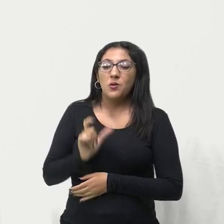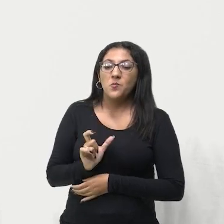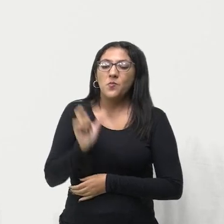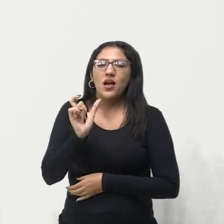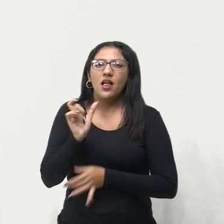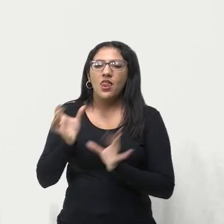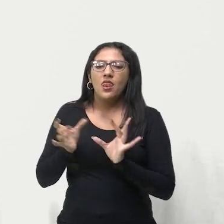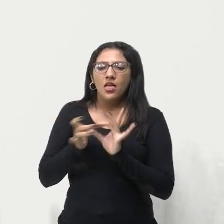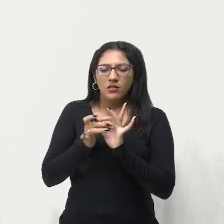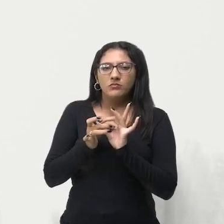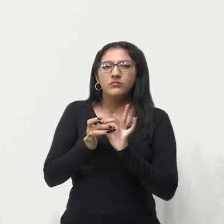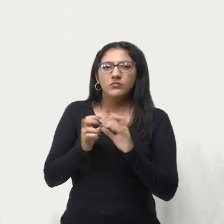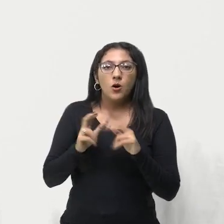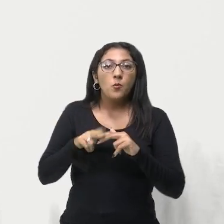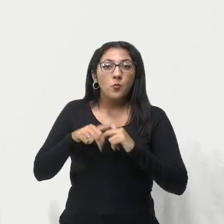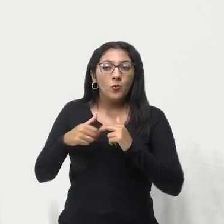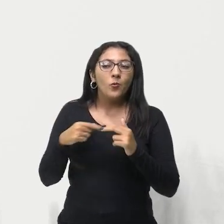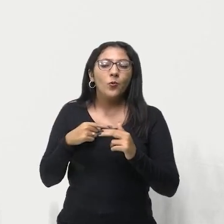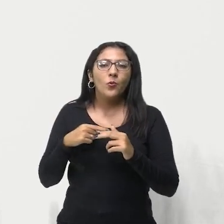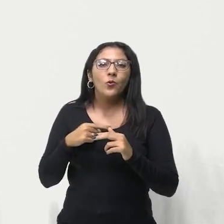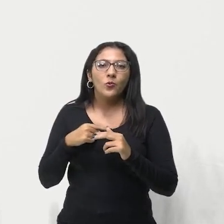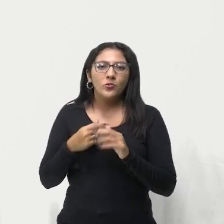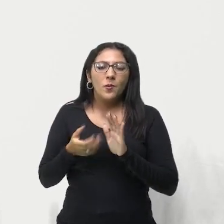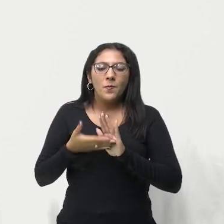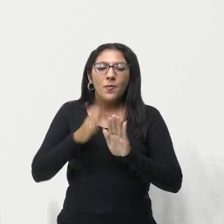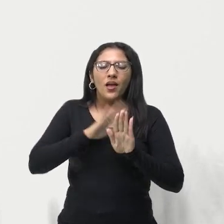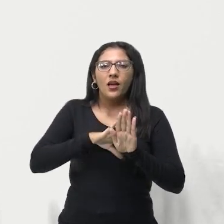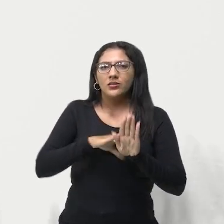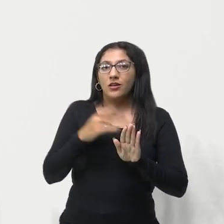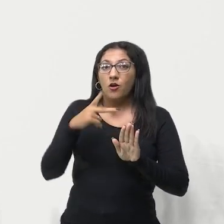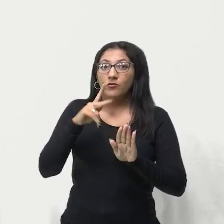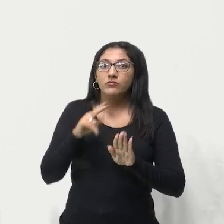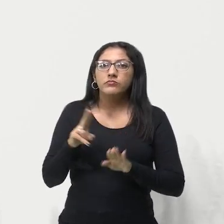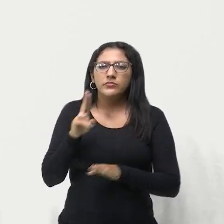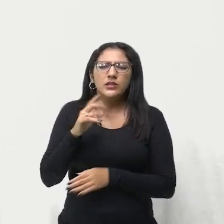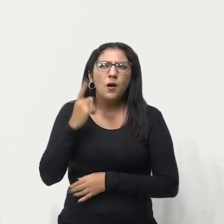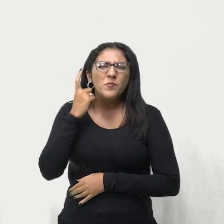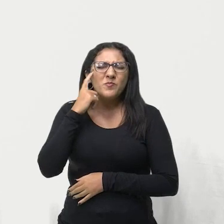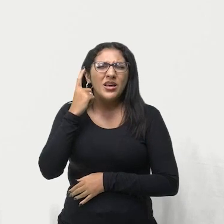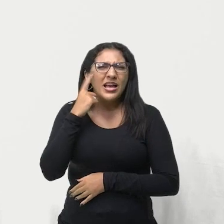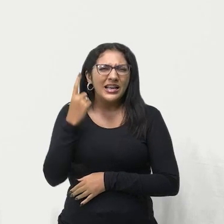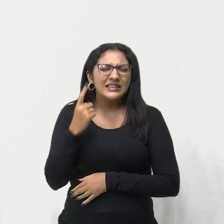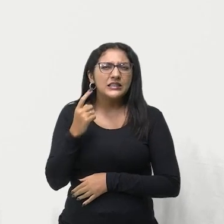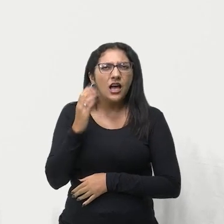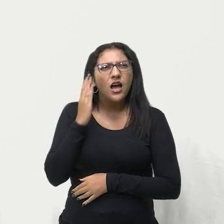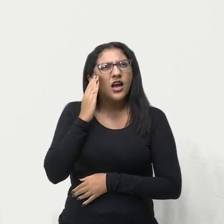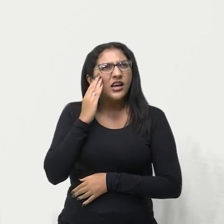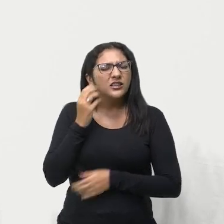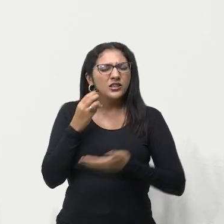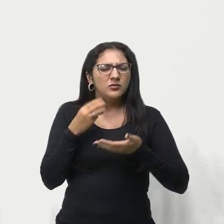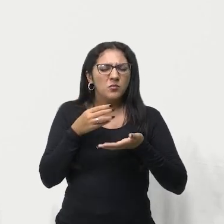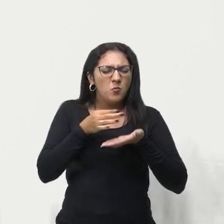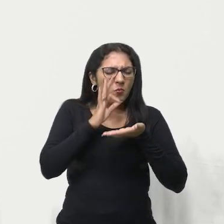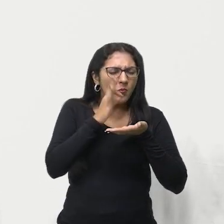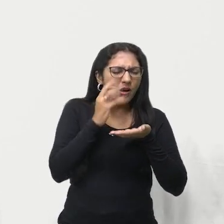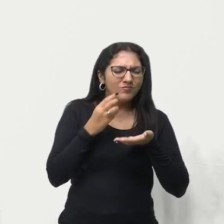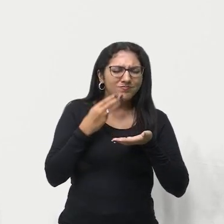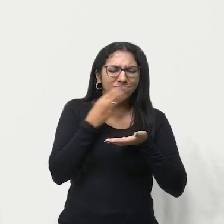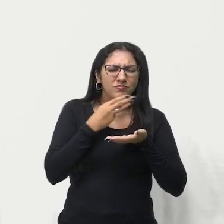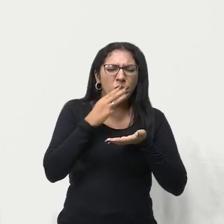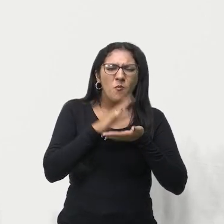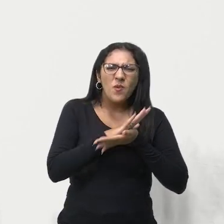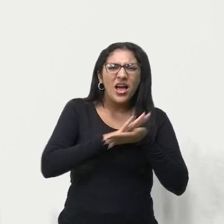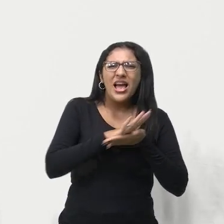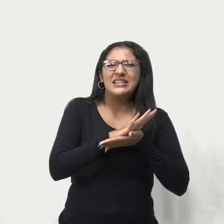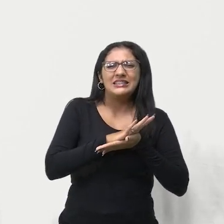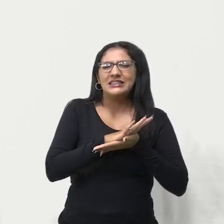palavra comparativa, portanto é metáfora. Você vai imaginar, né, pela sua vivência, que é por conta do amargor,